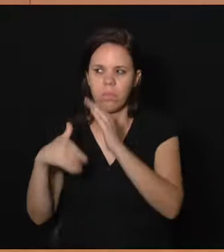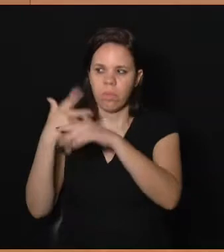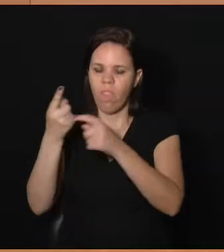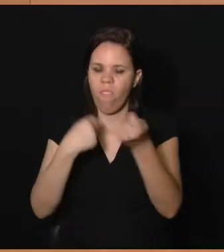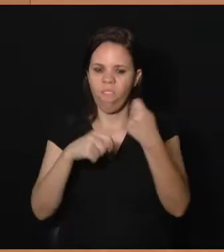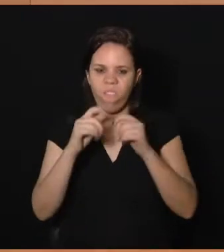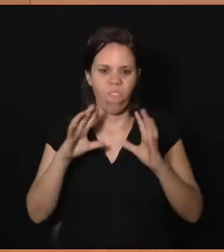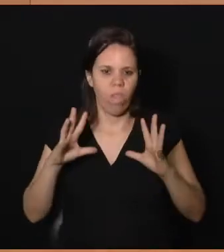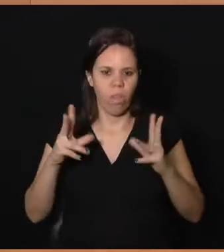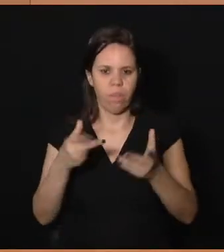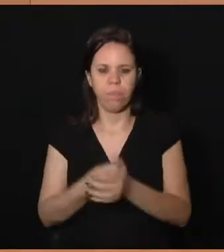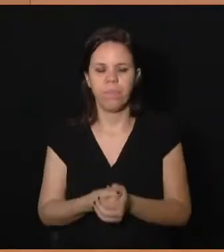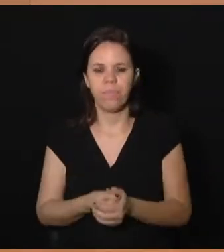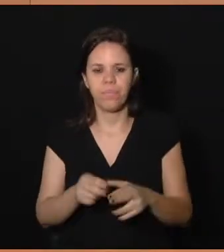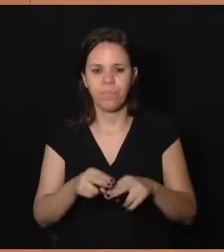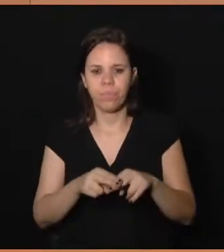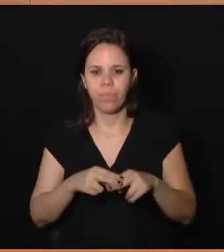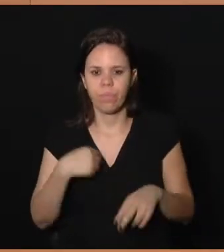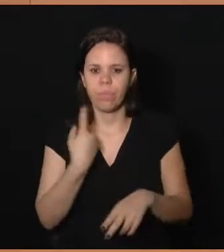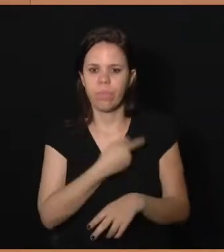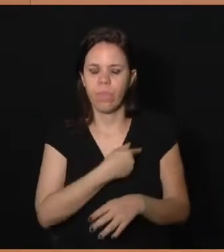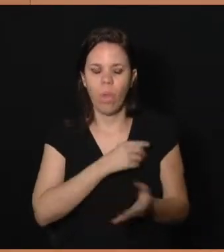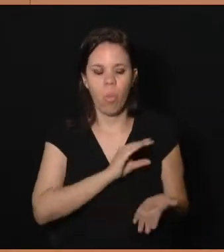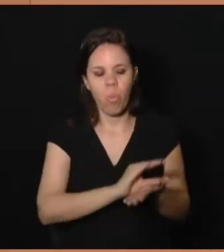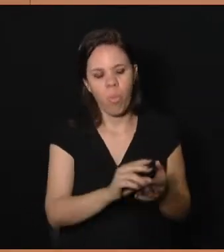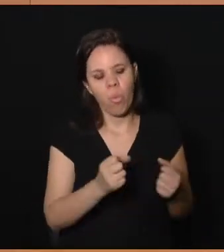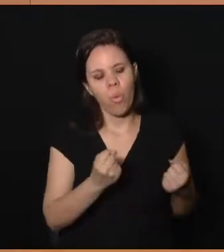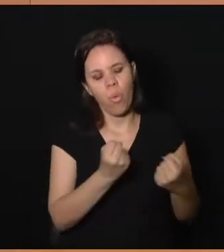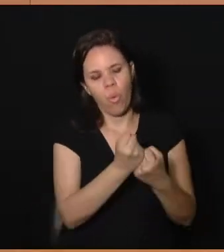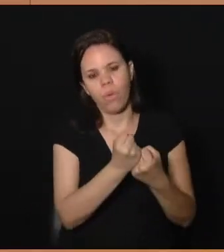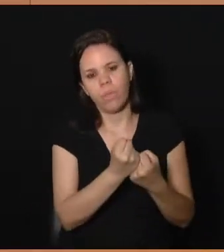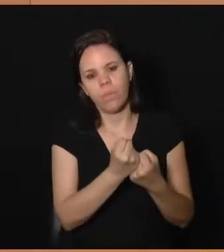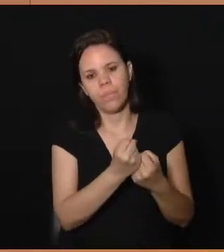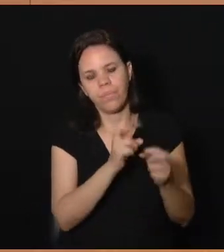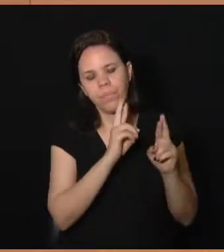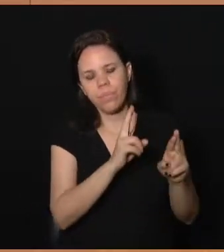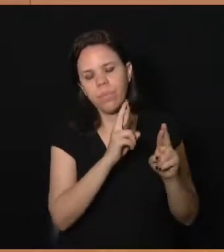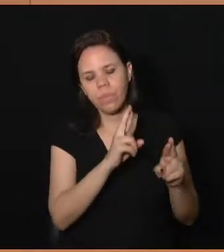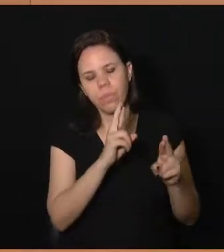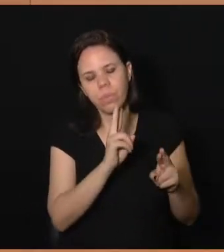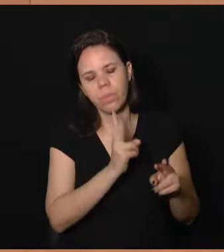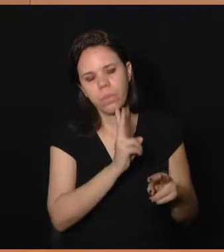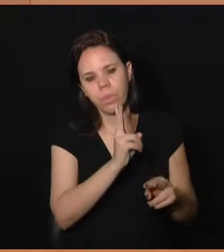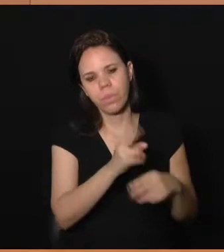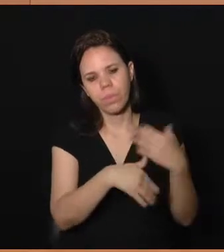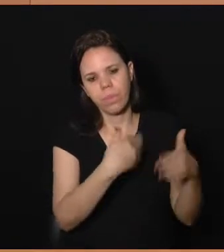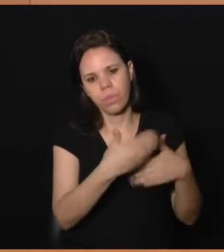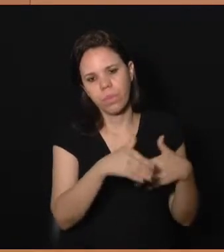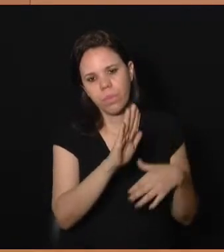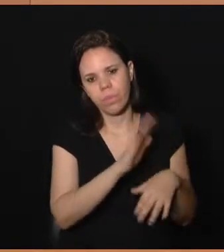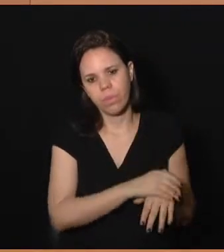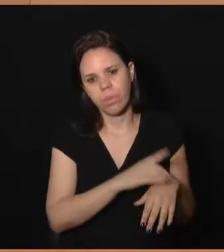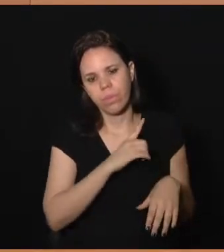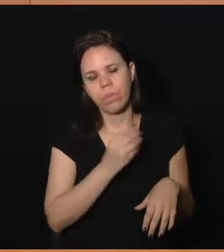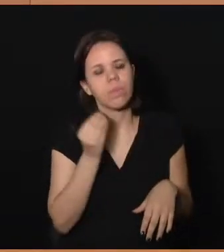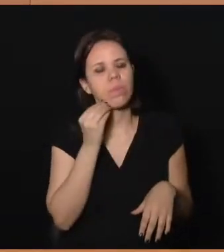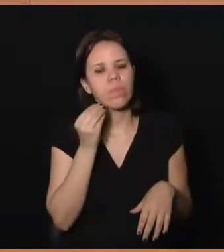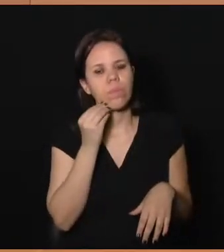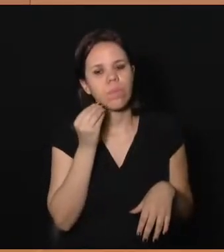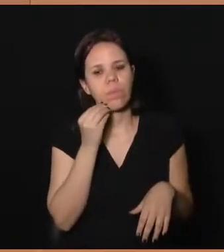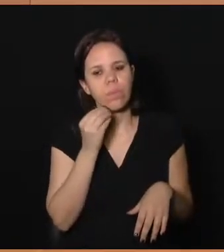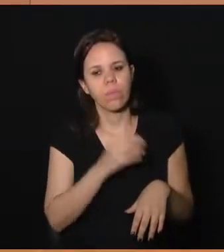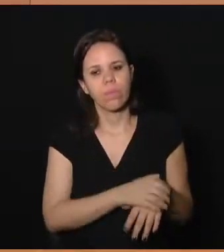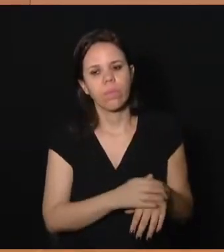toda a cadeia e por isso que a gente investe nele e a gente espera cada vez mais que tenhamos essa oportunidade